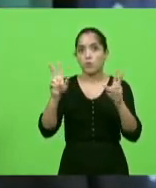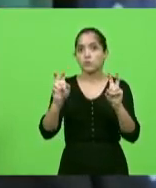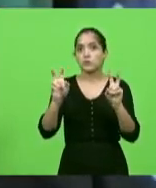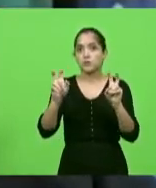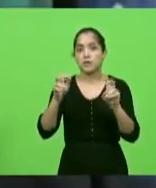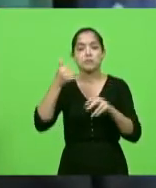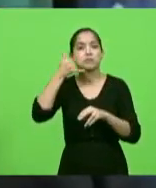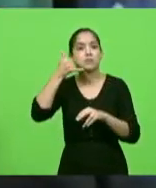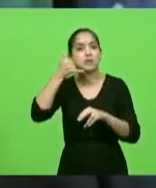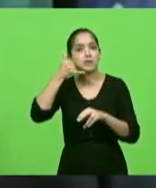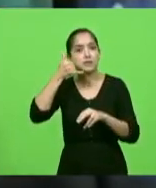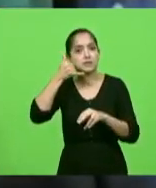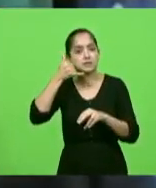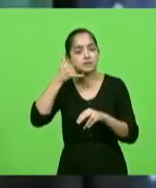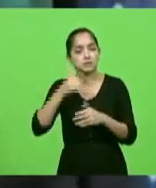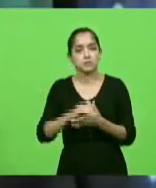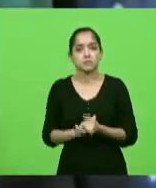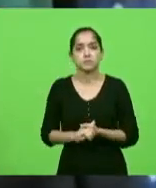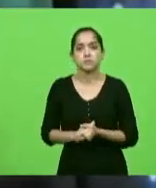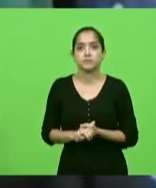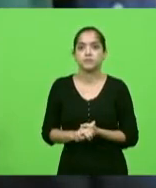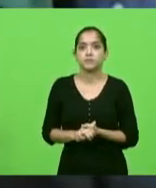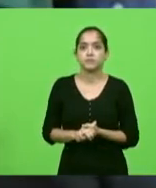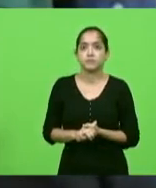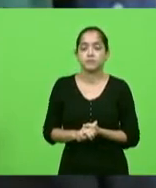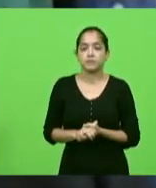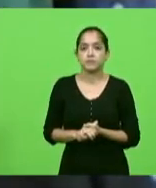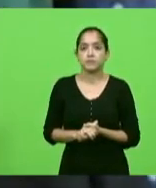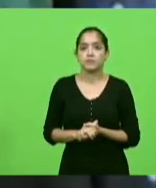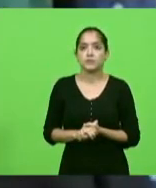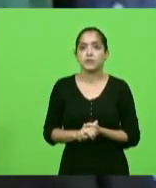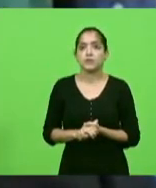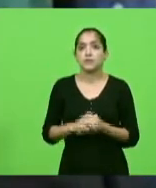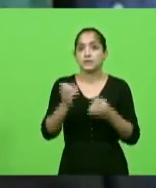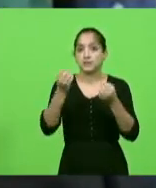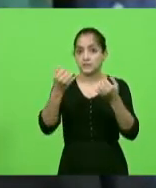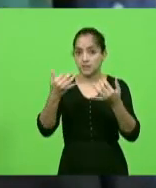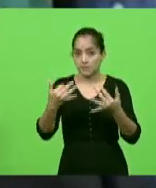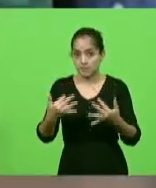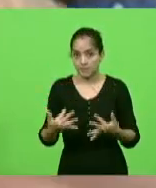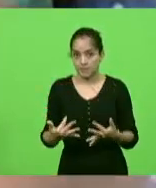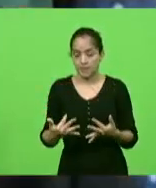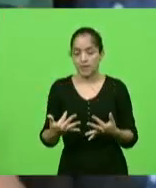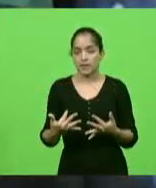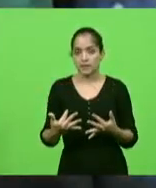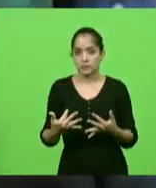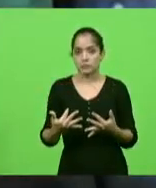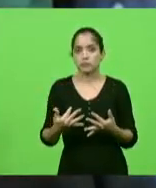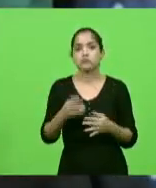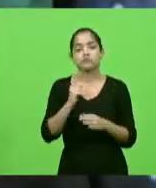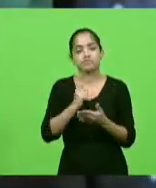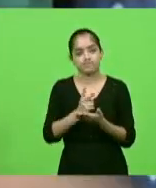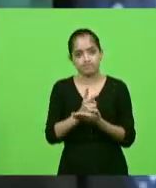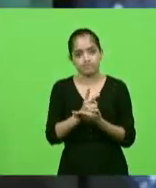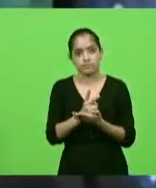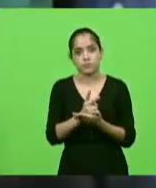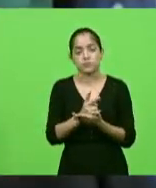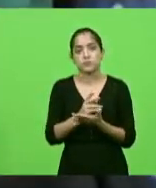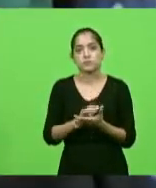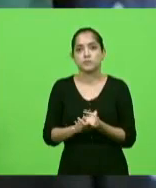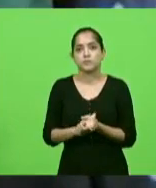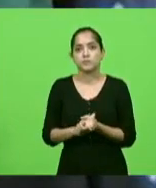da suposta ligação do governador nesse aspecto e ainda determinado continua o mesmo